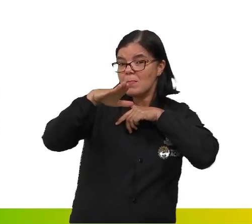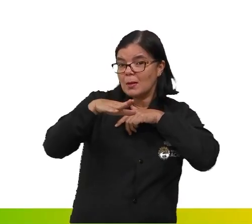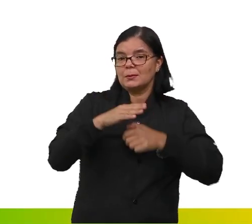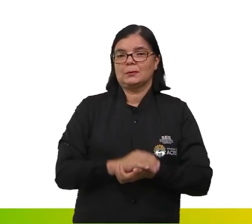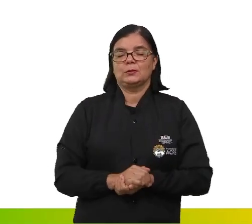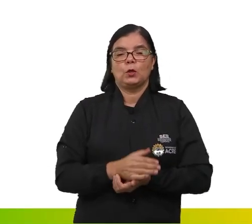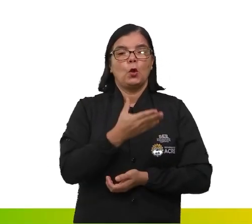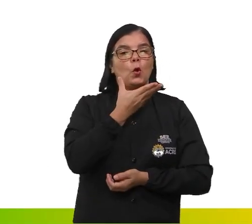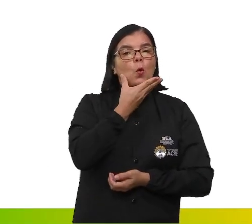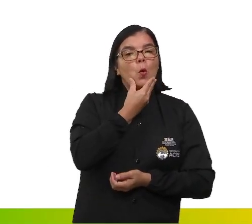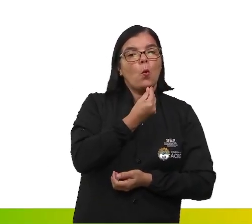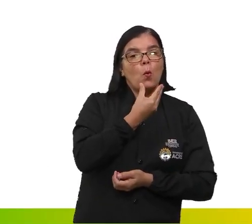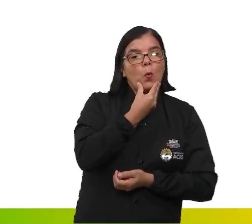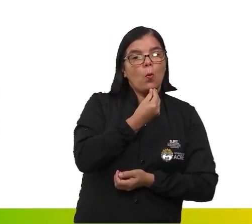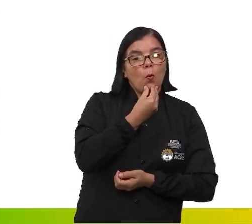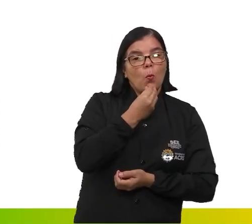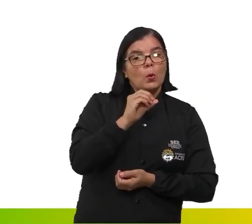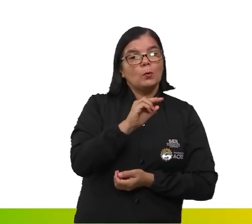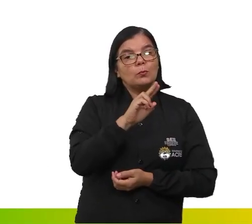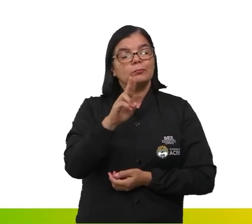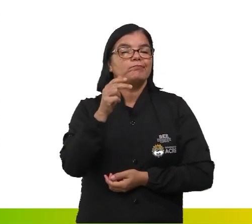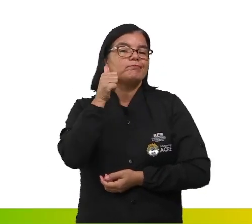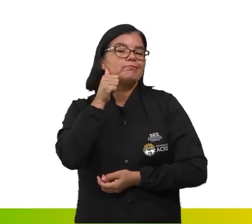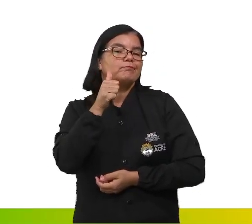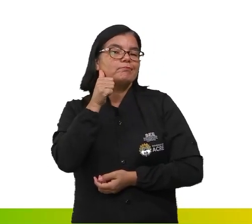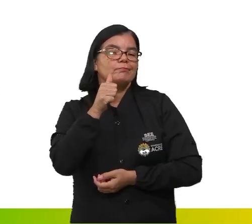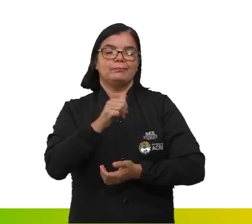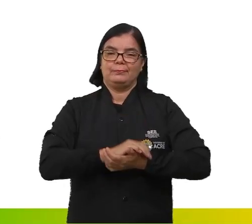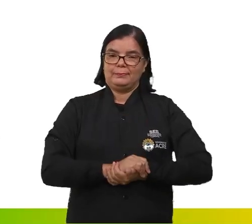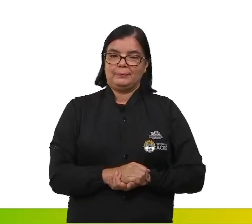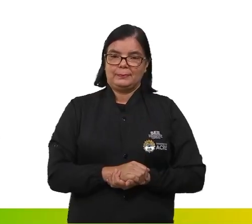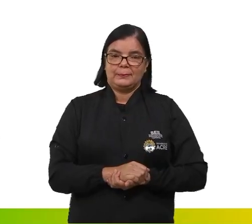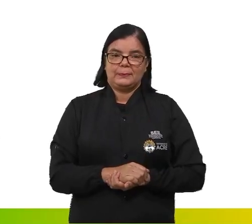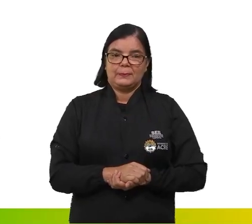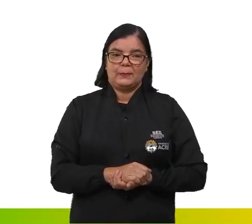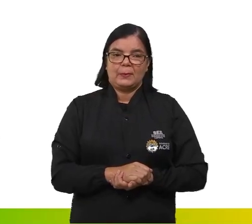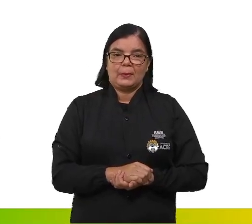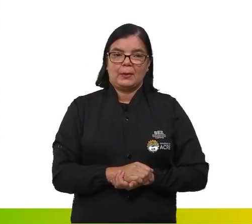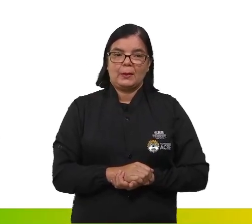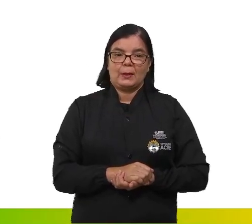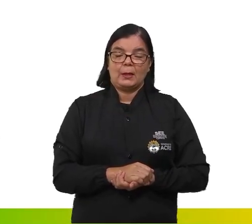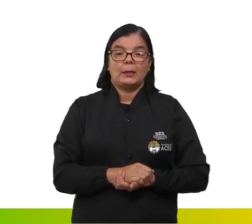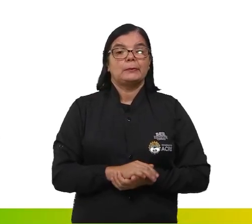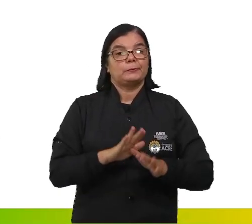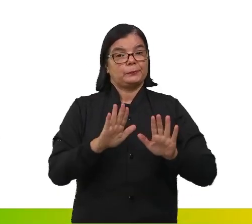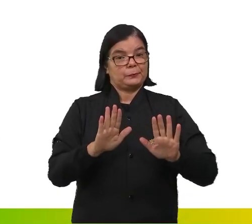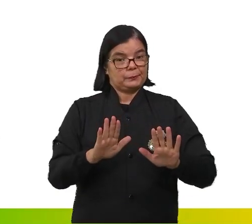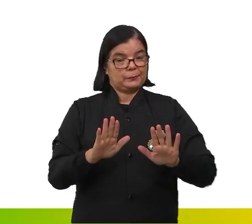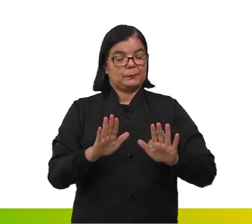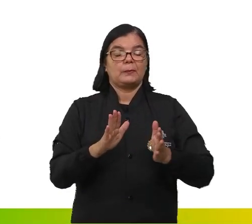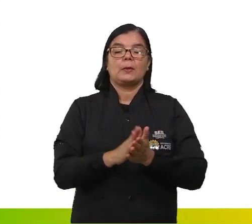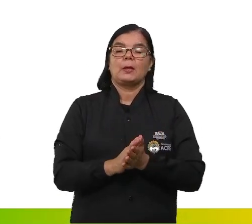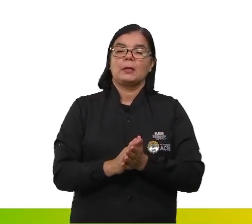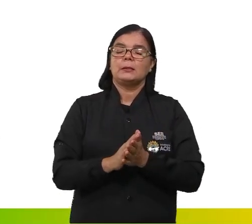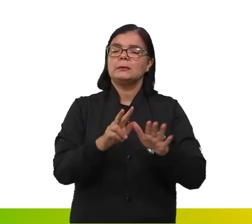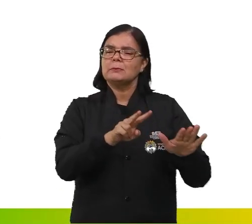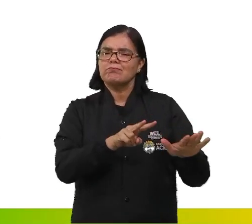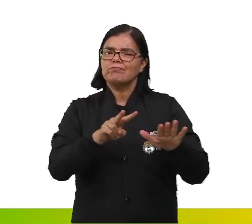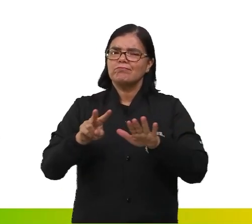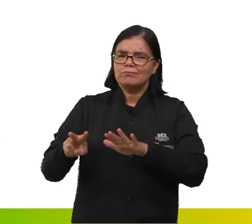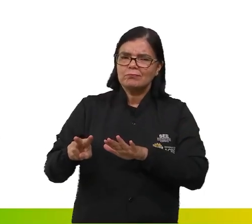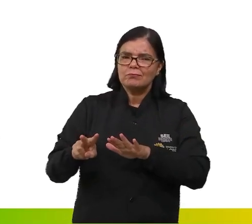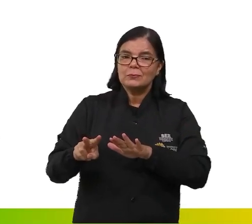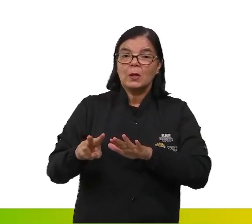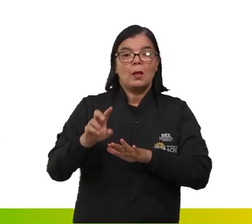trabalha mais? O homem ou a mulher? Lá vem bomba. Então,